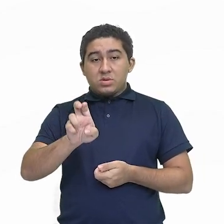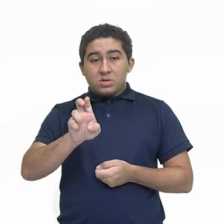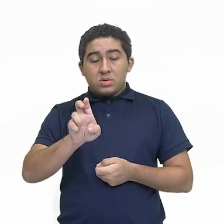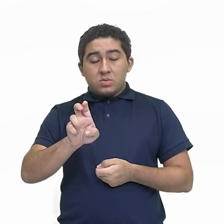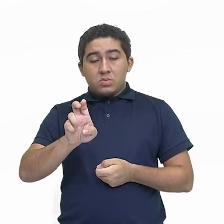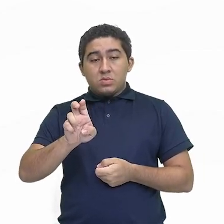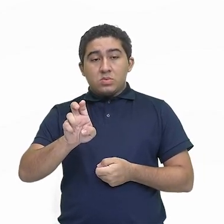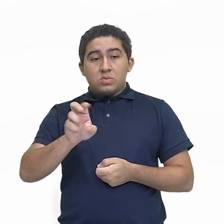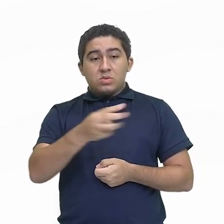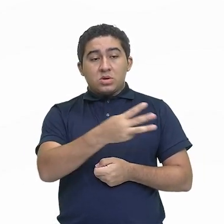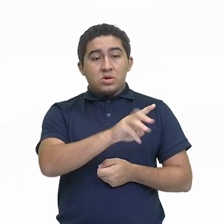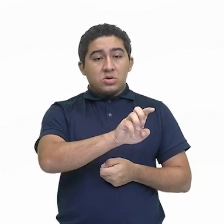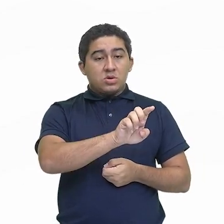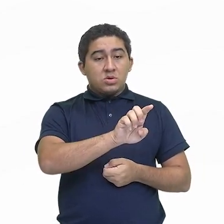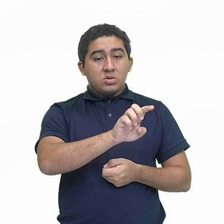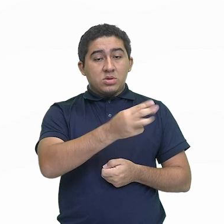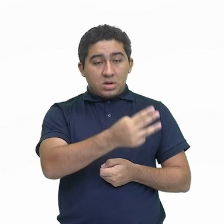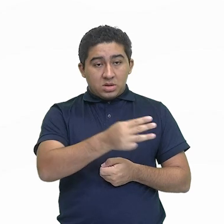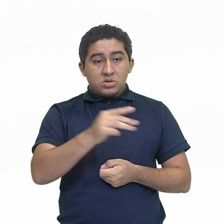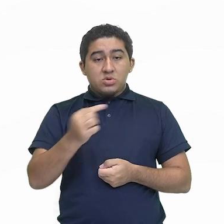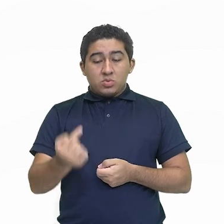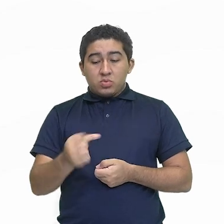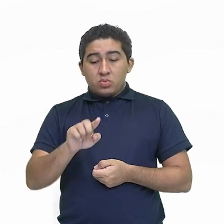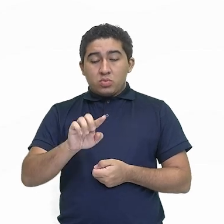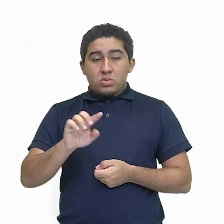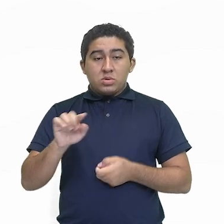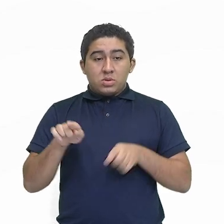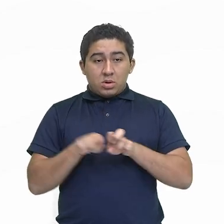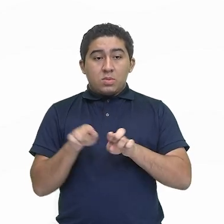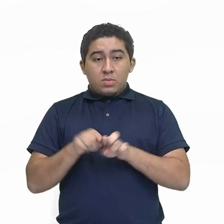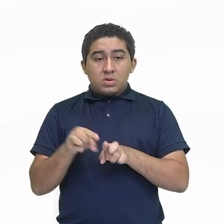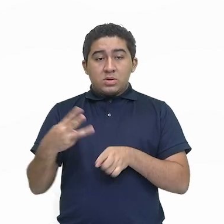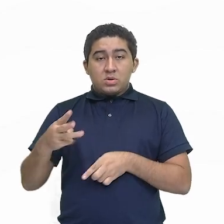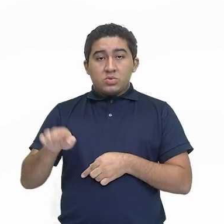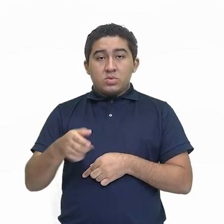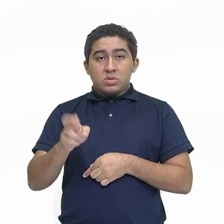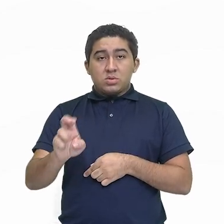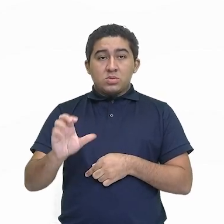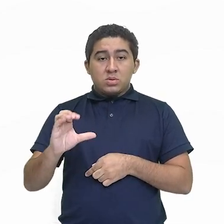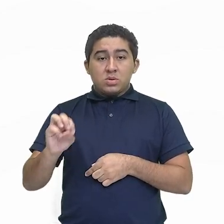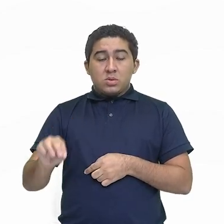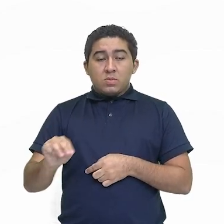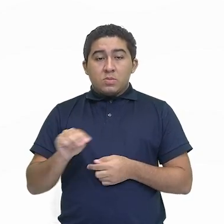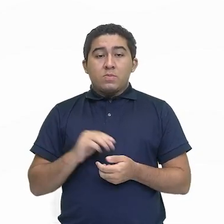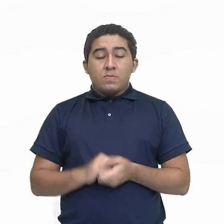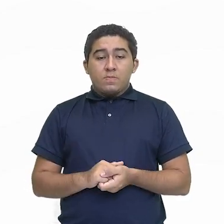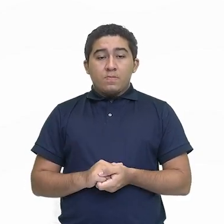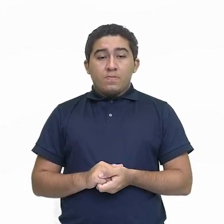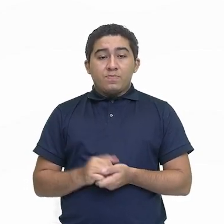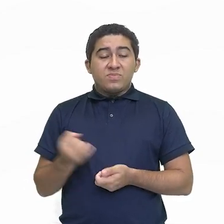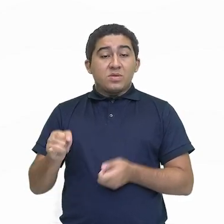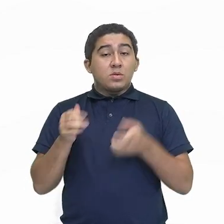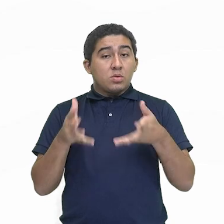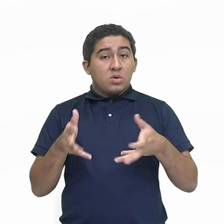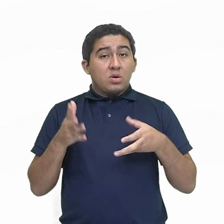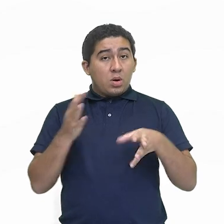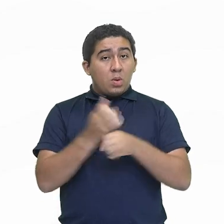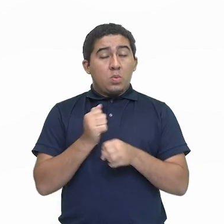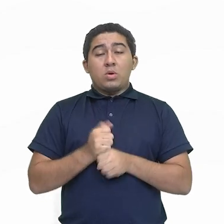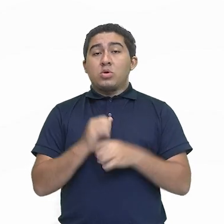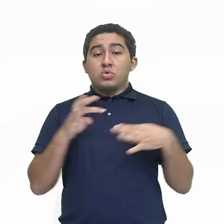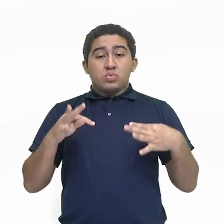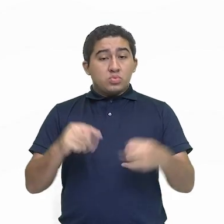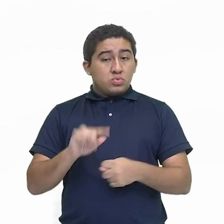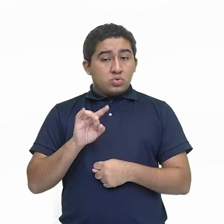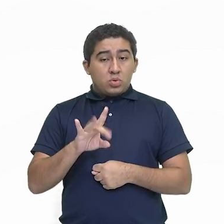centímetros, 3 centímetros, 1 centímetro e 3,5 centímetros. Então, se eu quero obter o perímetro, basta somar todos eles,